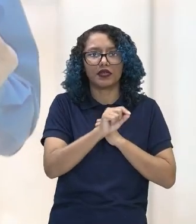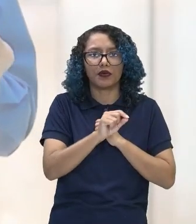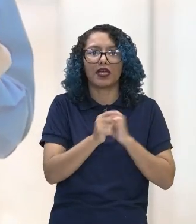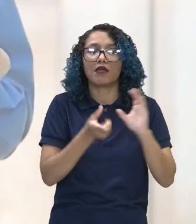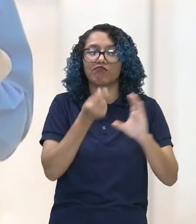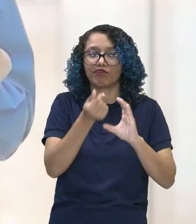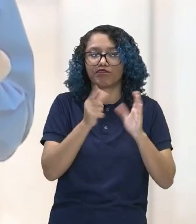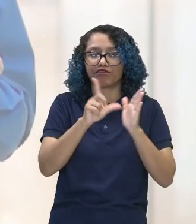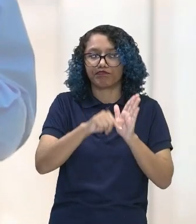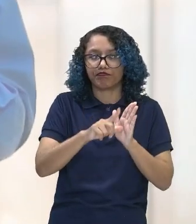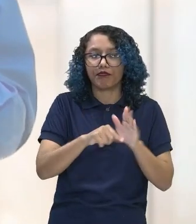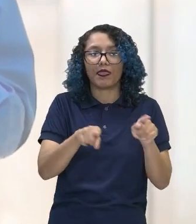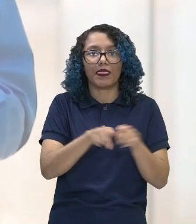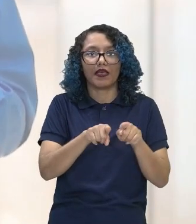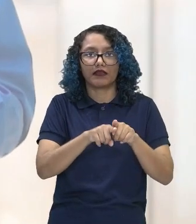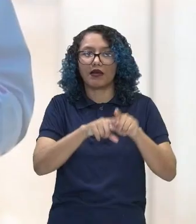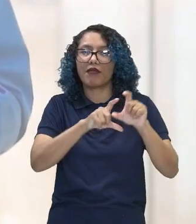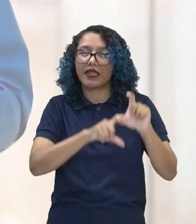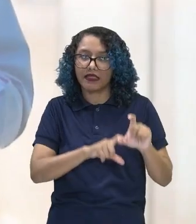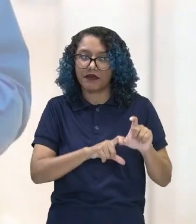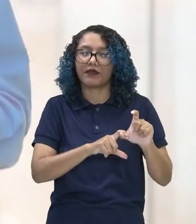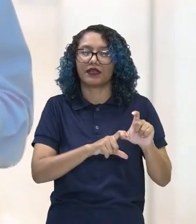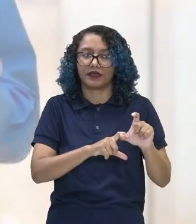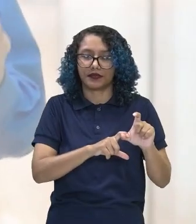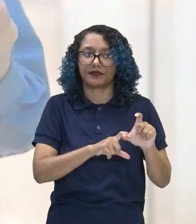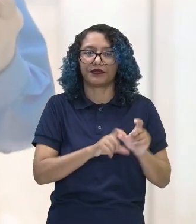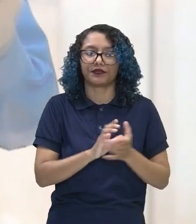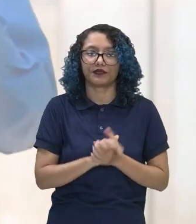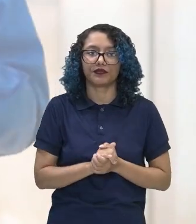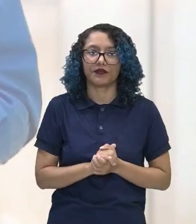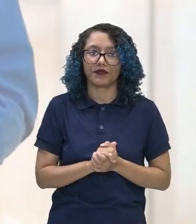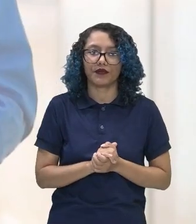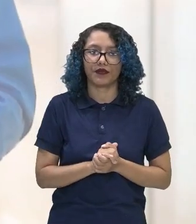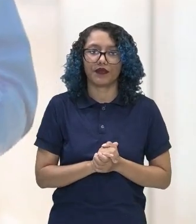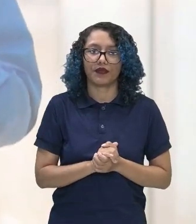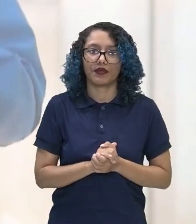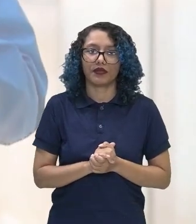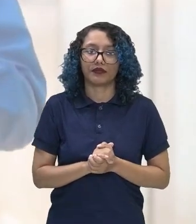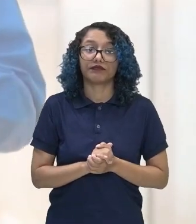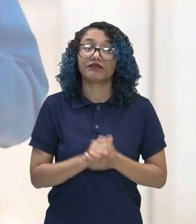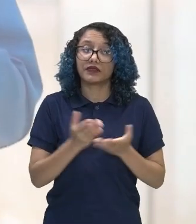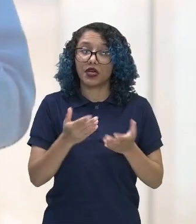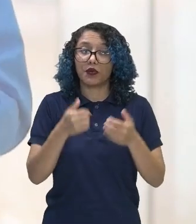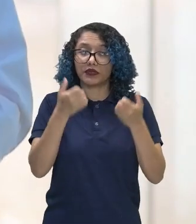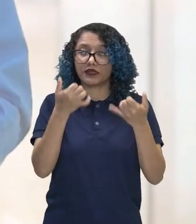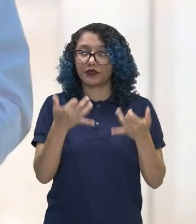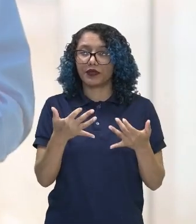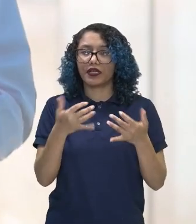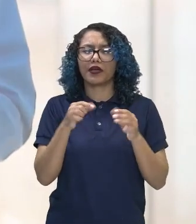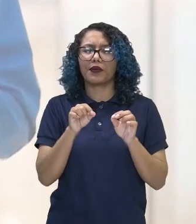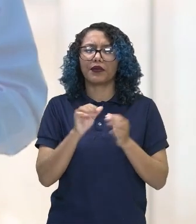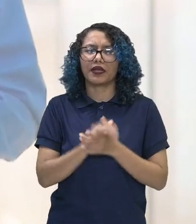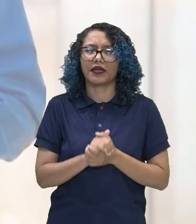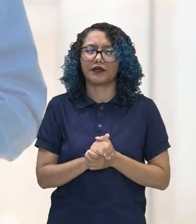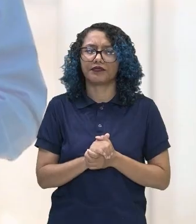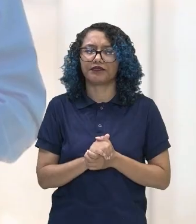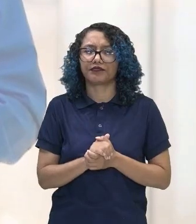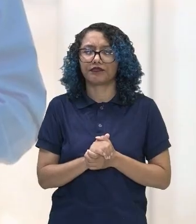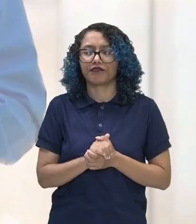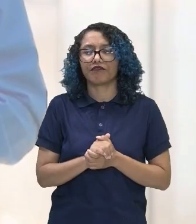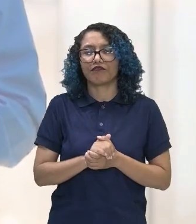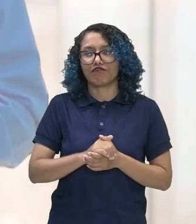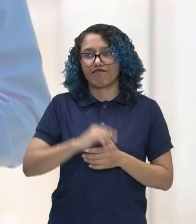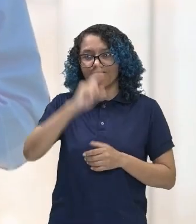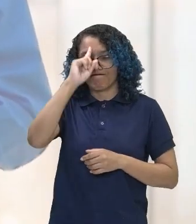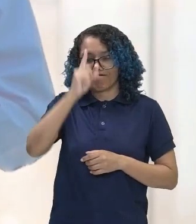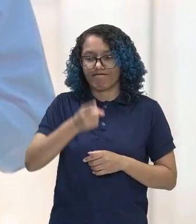capitalista tardio e subordinado. Isso explicaria a persistência do autoritarismo e